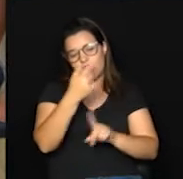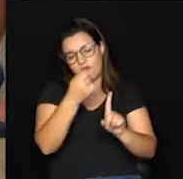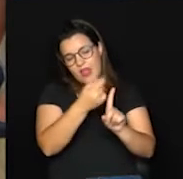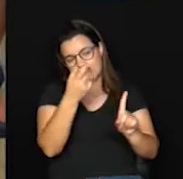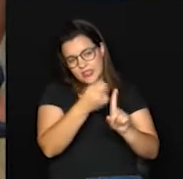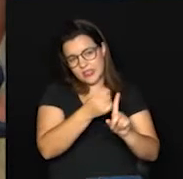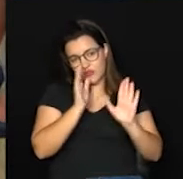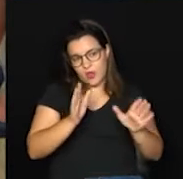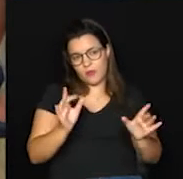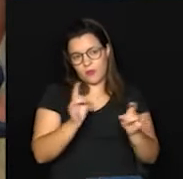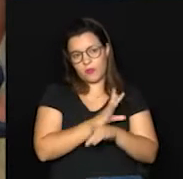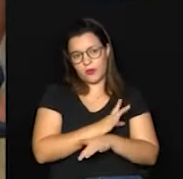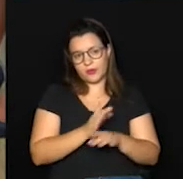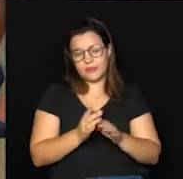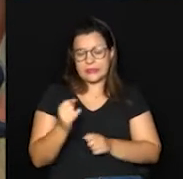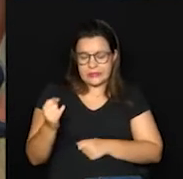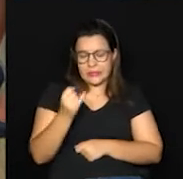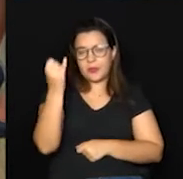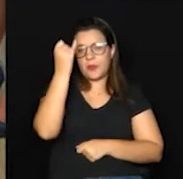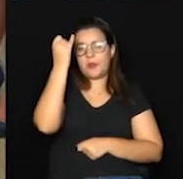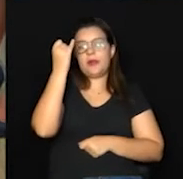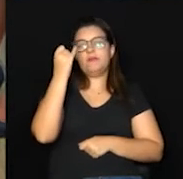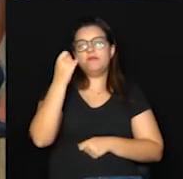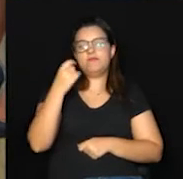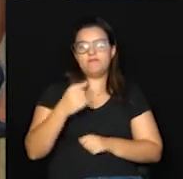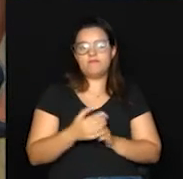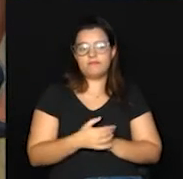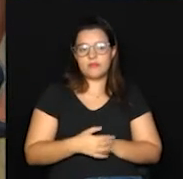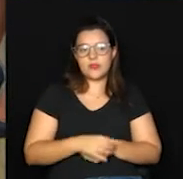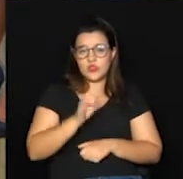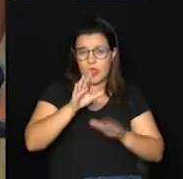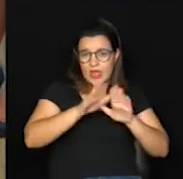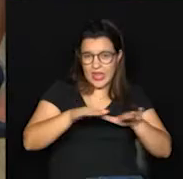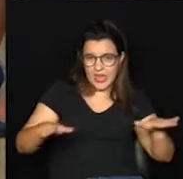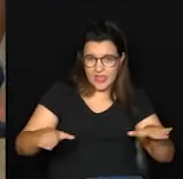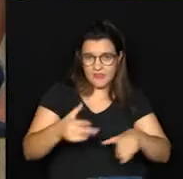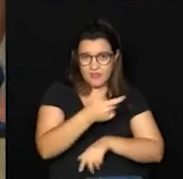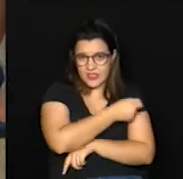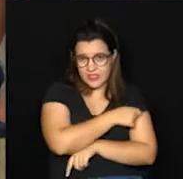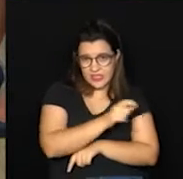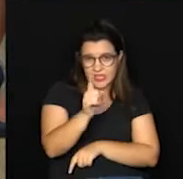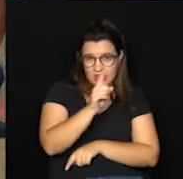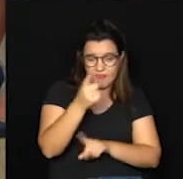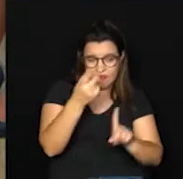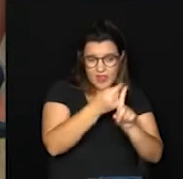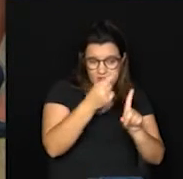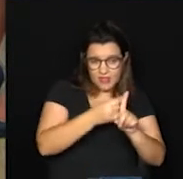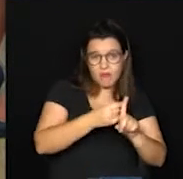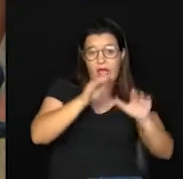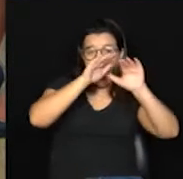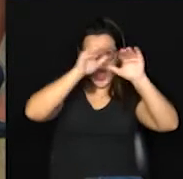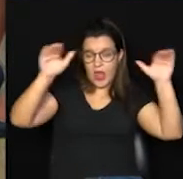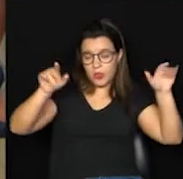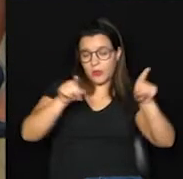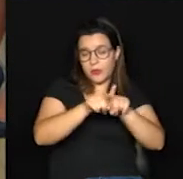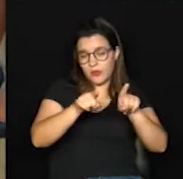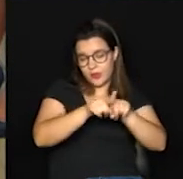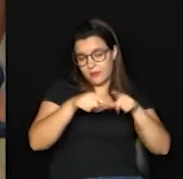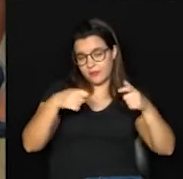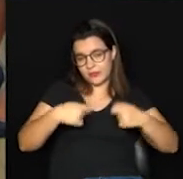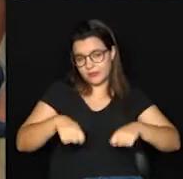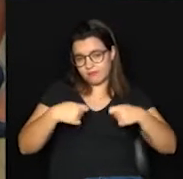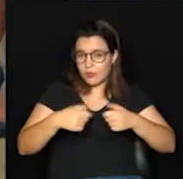toma as vacinas que são importantíssimas. Não são só as crianças que precisam se vacinar, nós adultos também